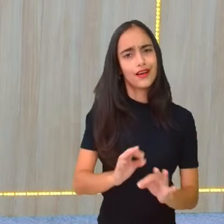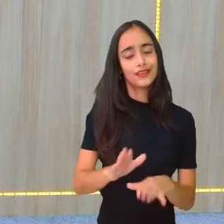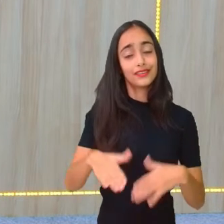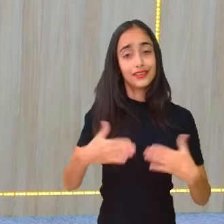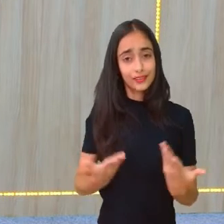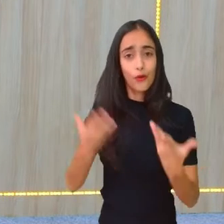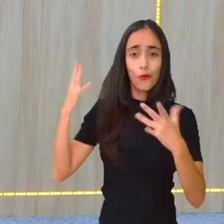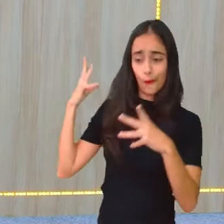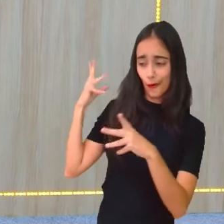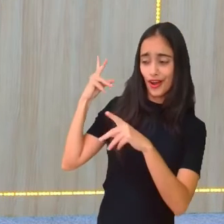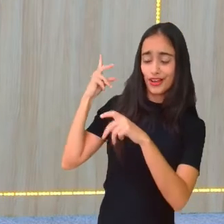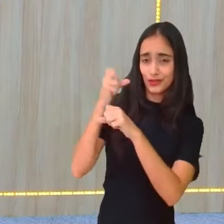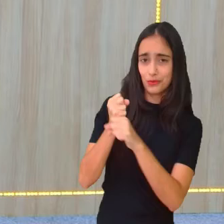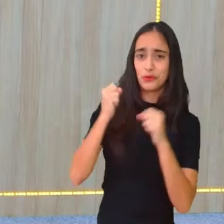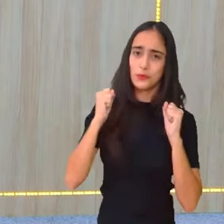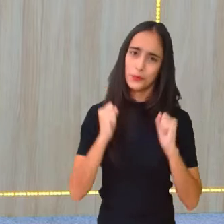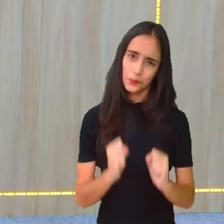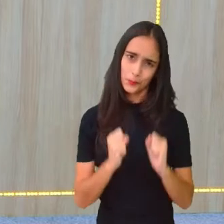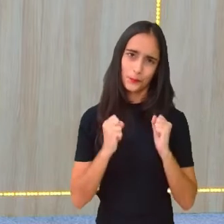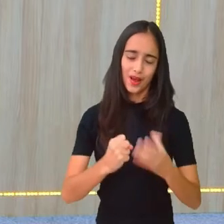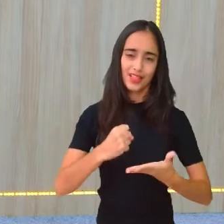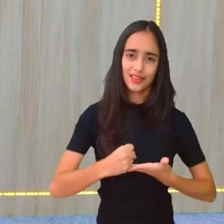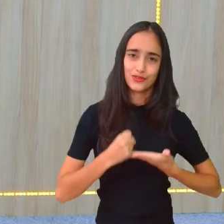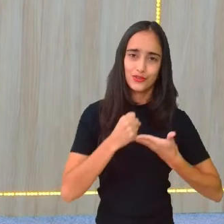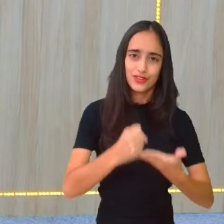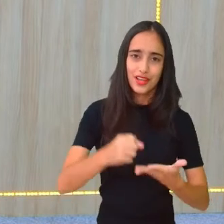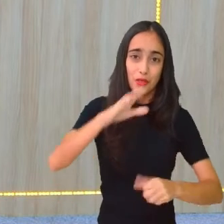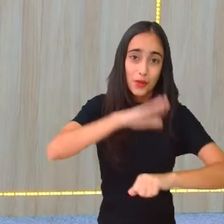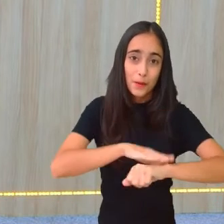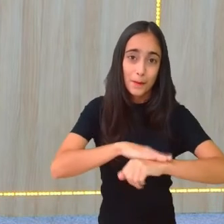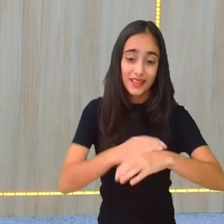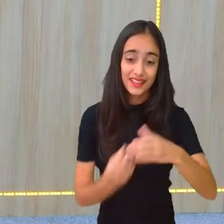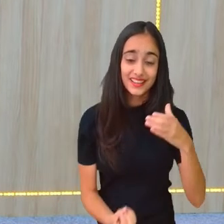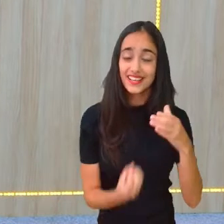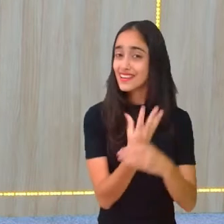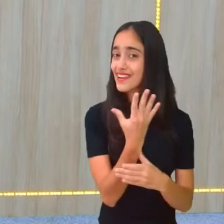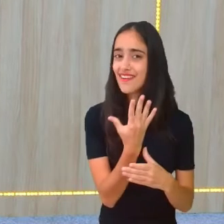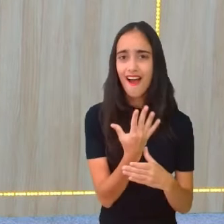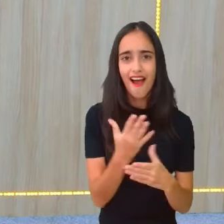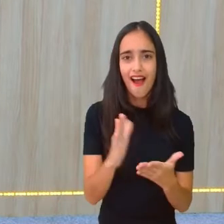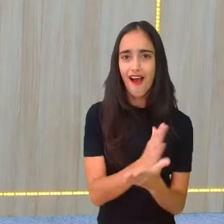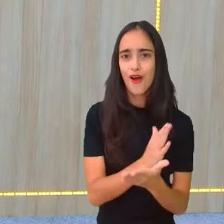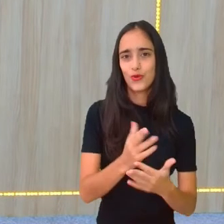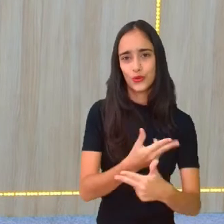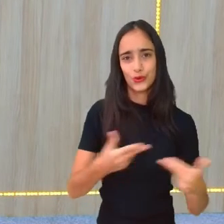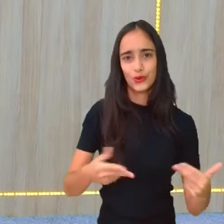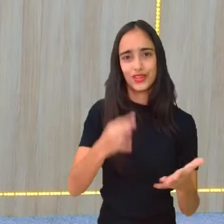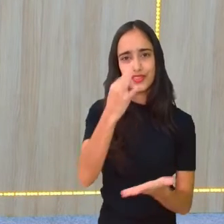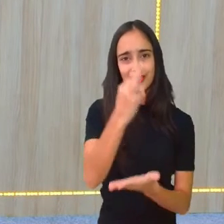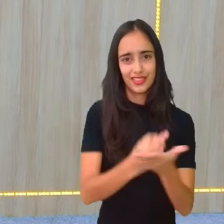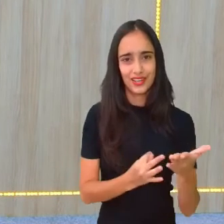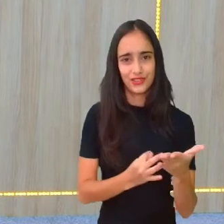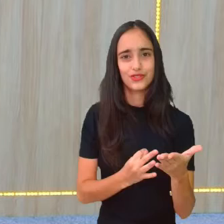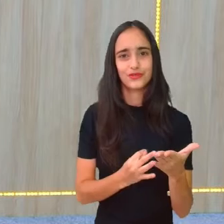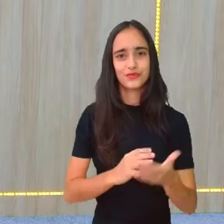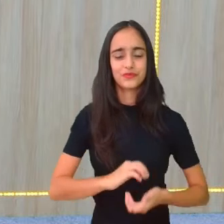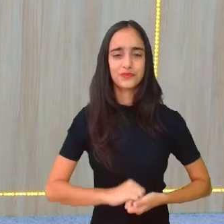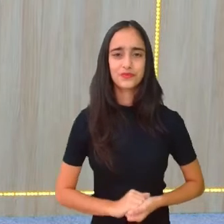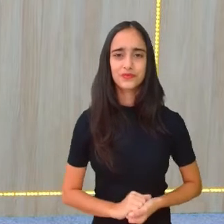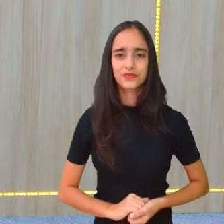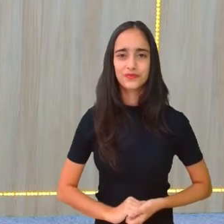você, pode te ajudar na hora de criar o escopo, ou seja, de criar a topificação desejada para o seu